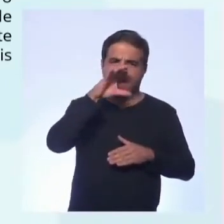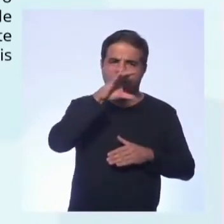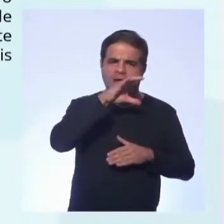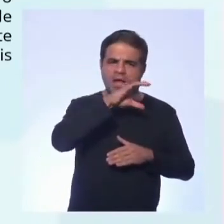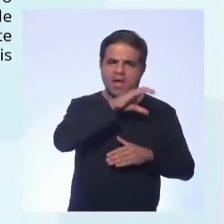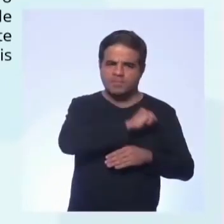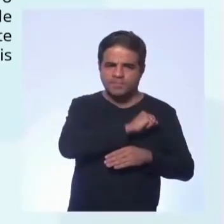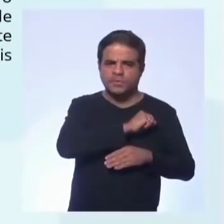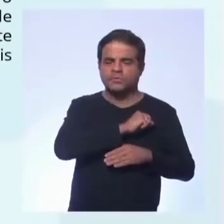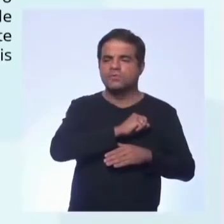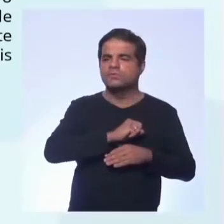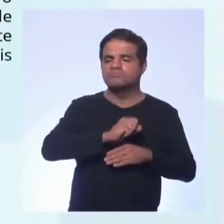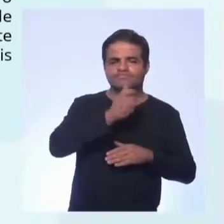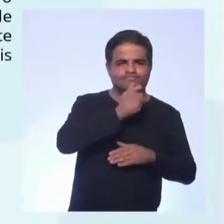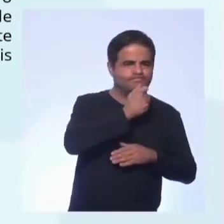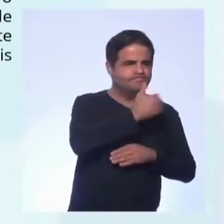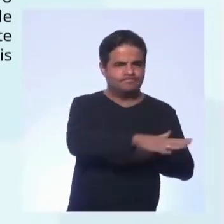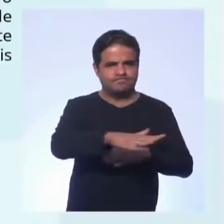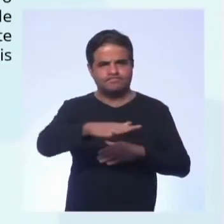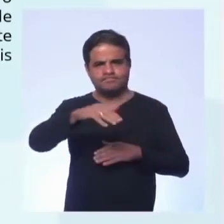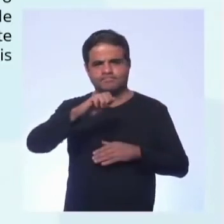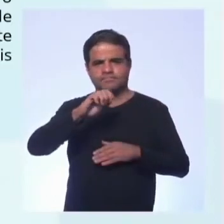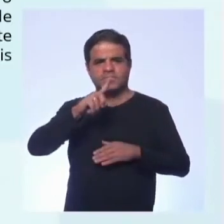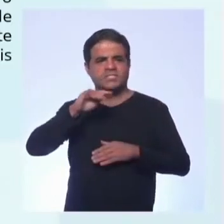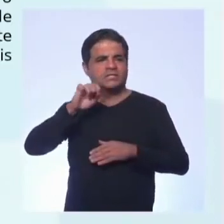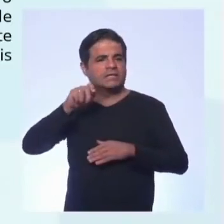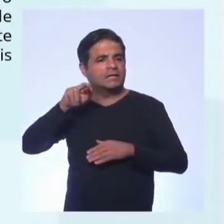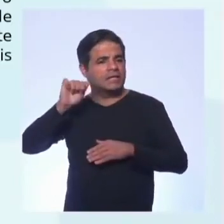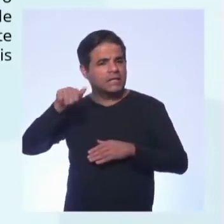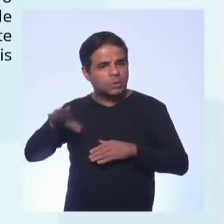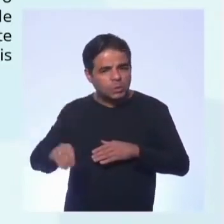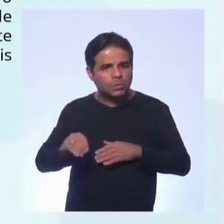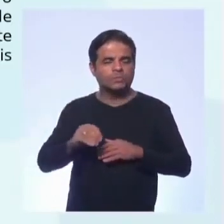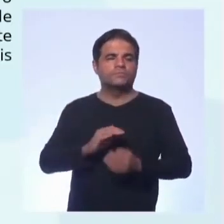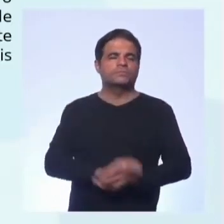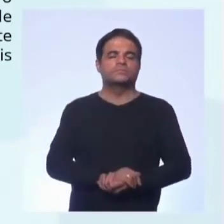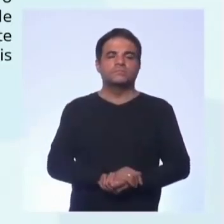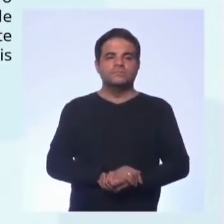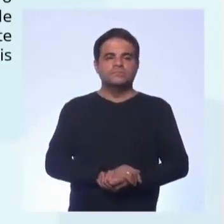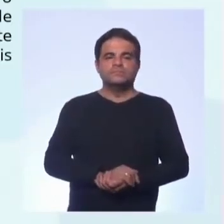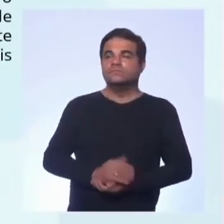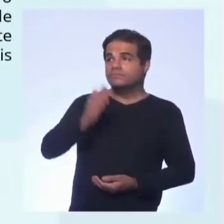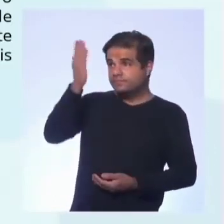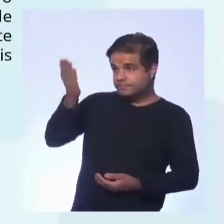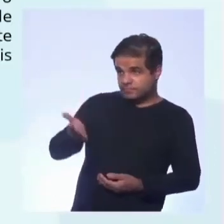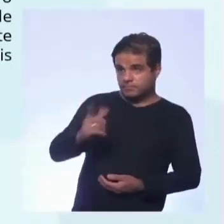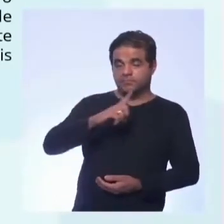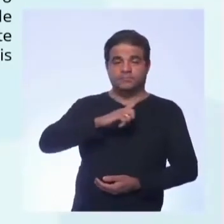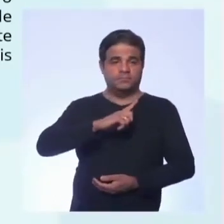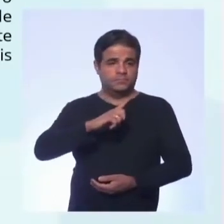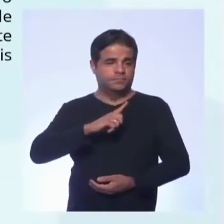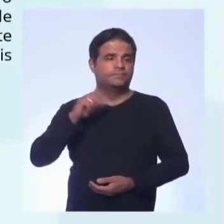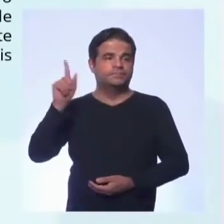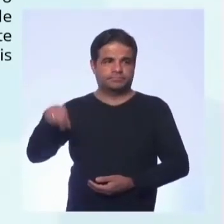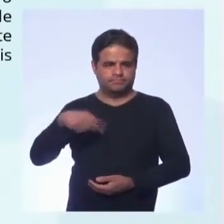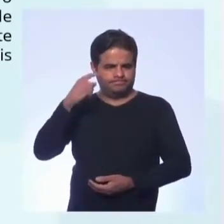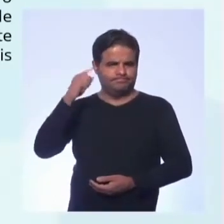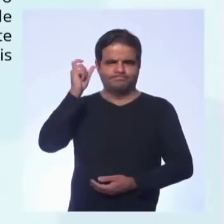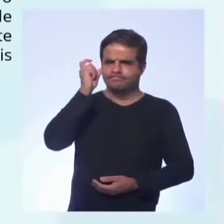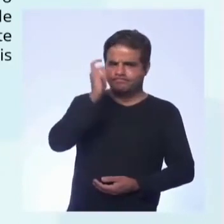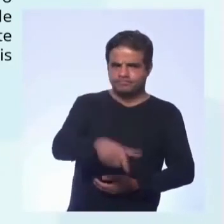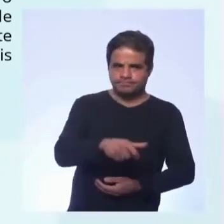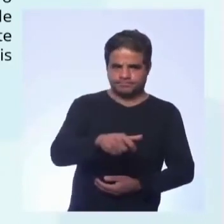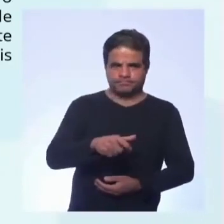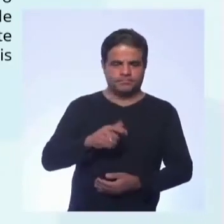mar Mediterrâneo. Então, galerinha, eles tinham o